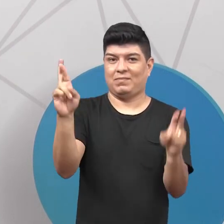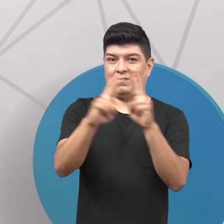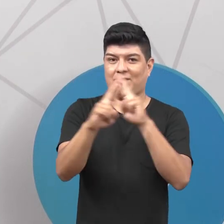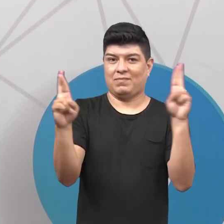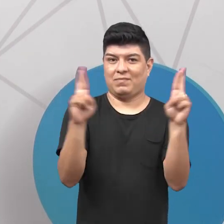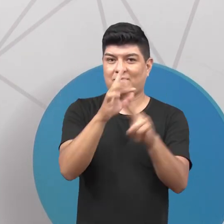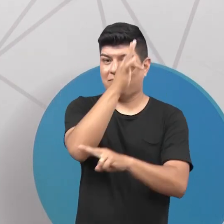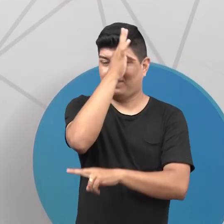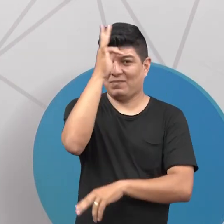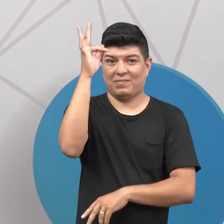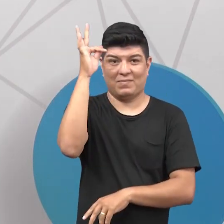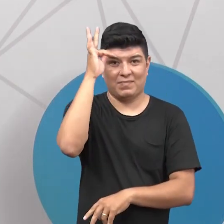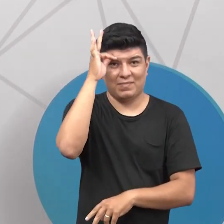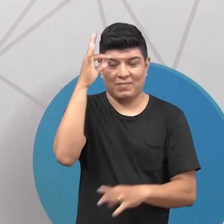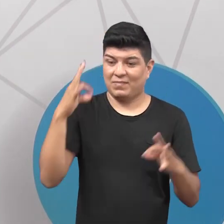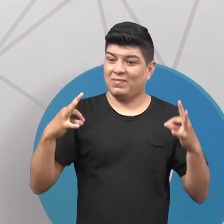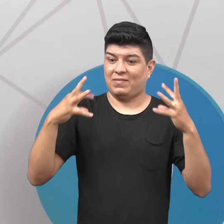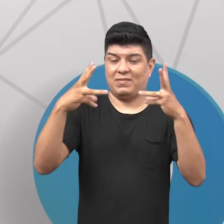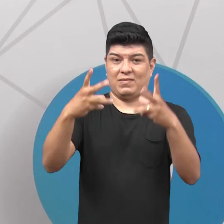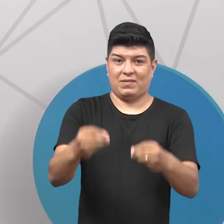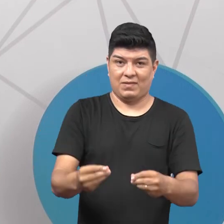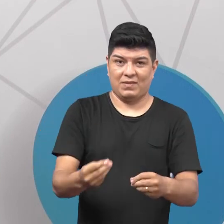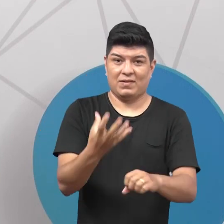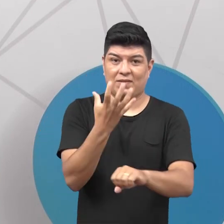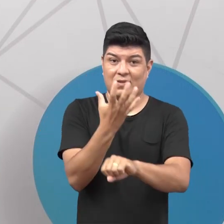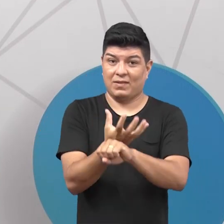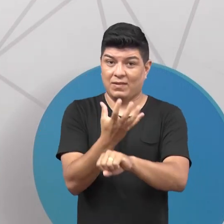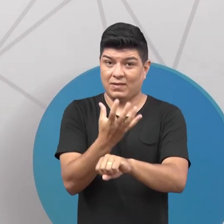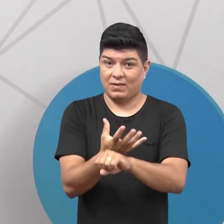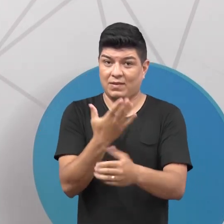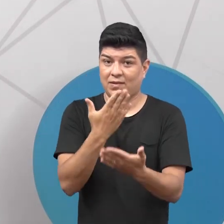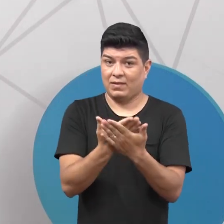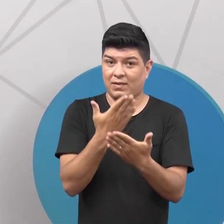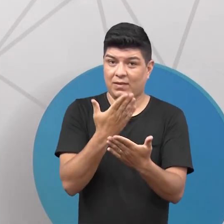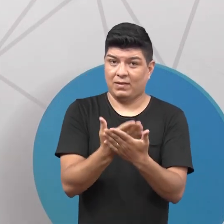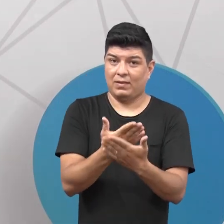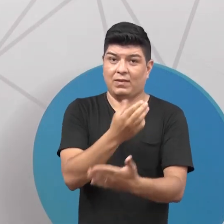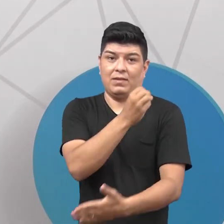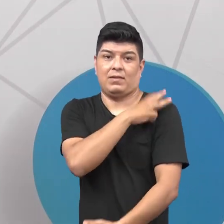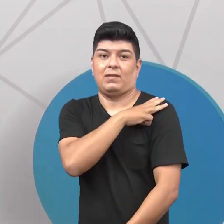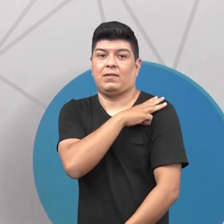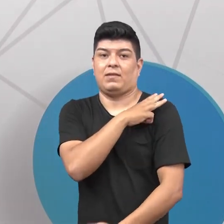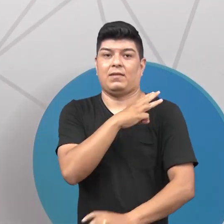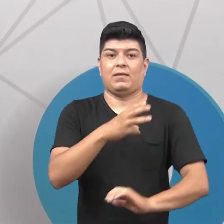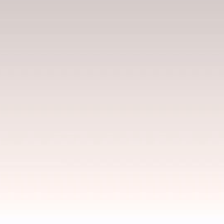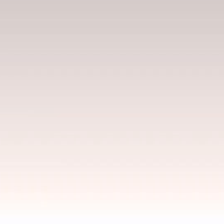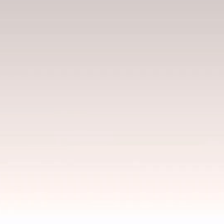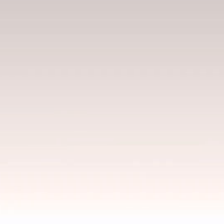relacionado à filosofia e a todas as outras disciplinas que a gente estuda no ensino médio.